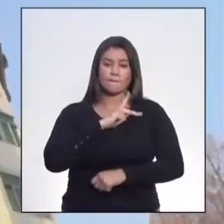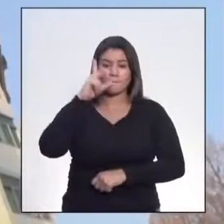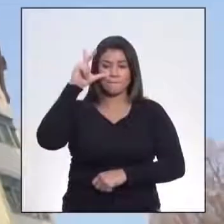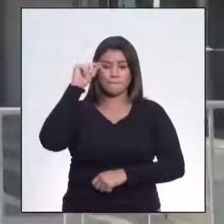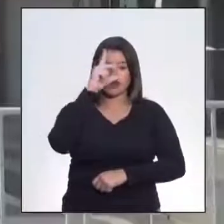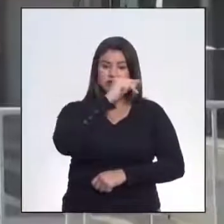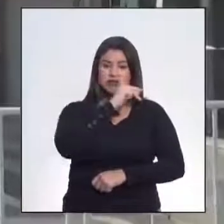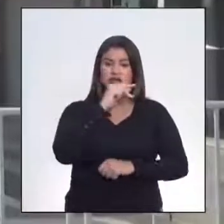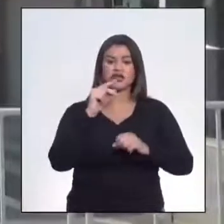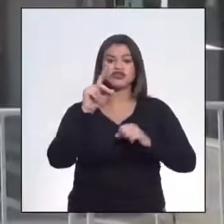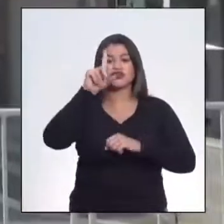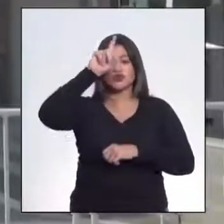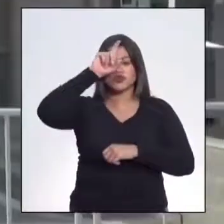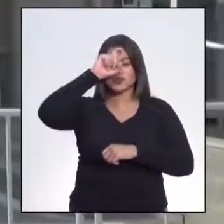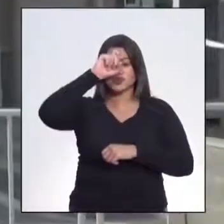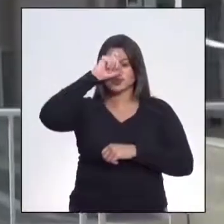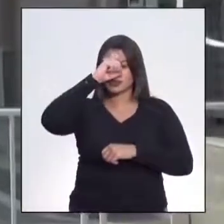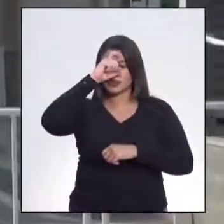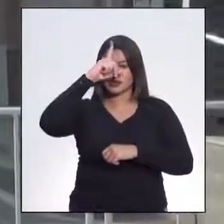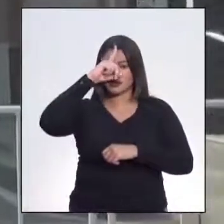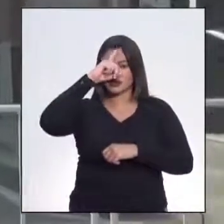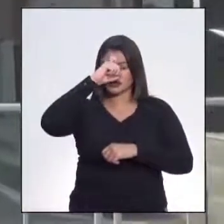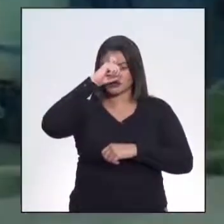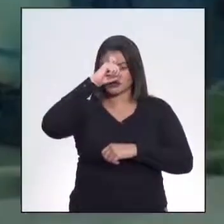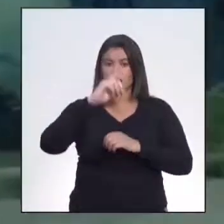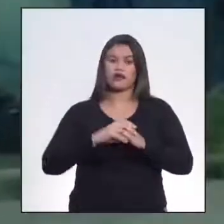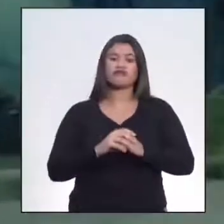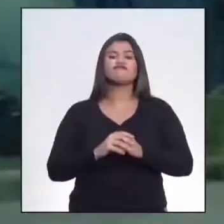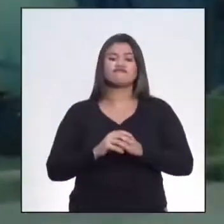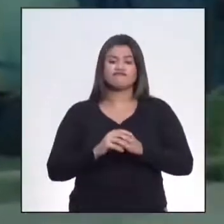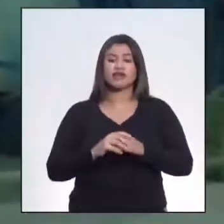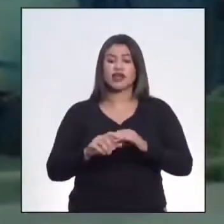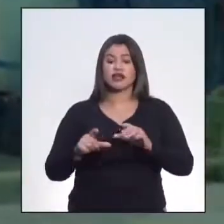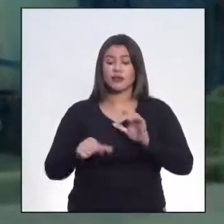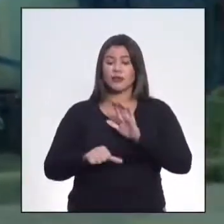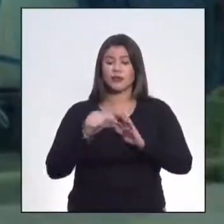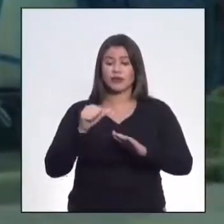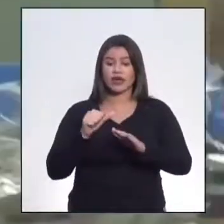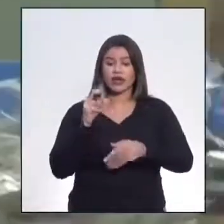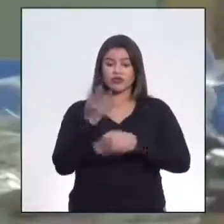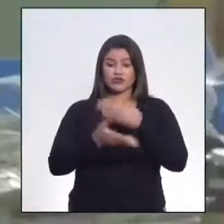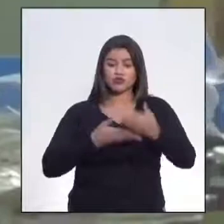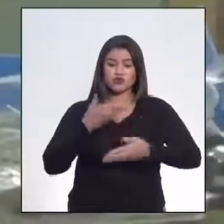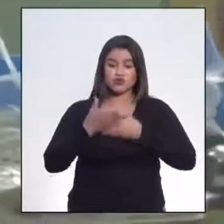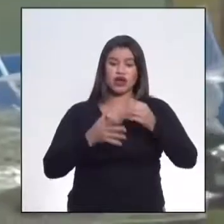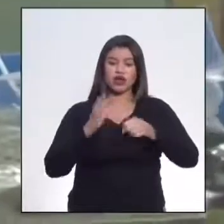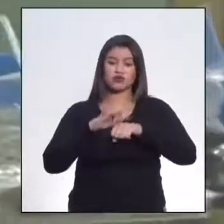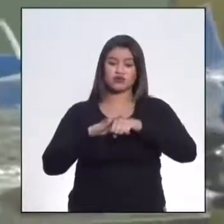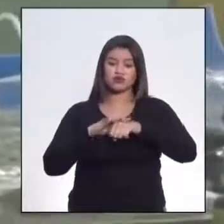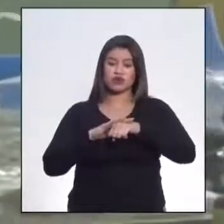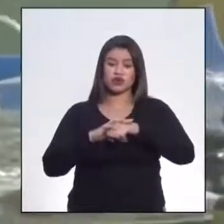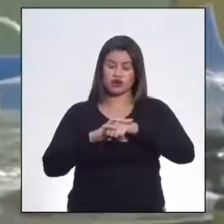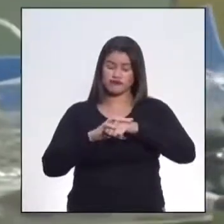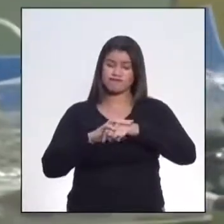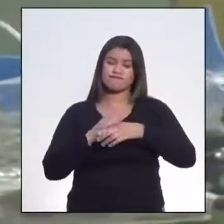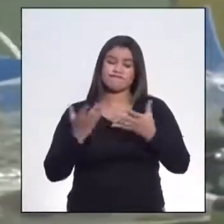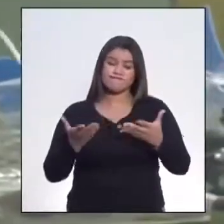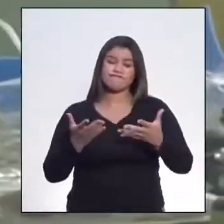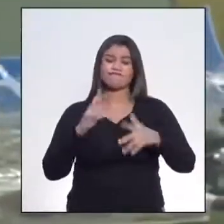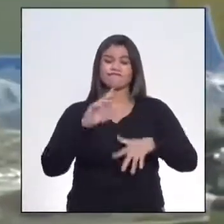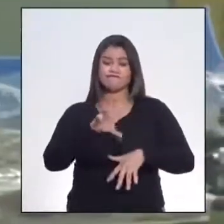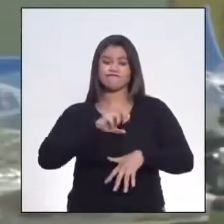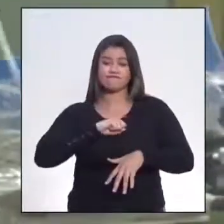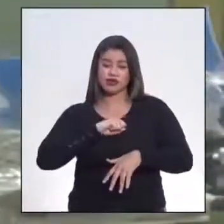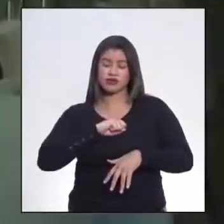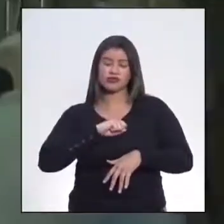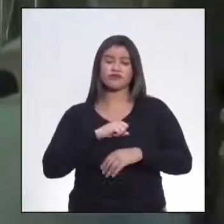Wu Shang, um dos primeiros designados para tratar infecções relacionadas à epidemia. Liu liderou a equipe médica na